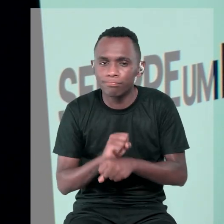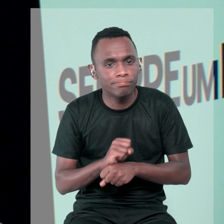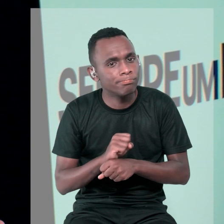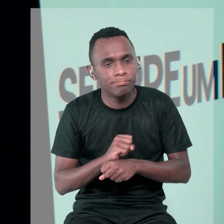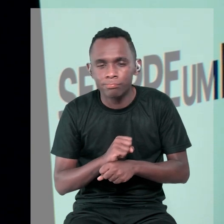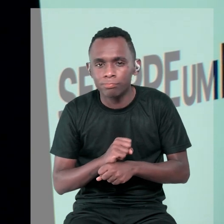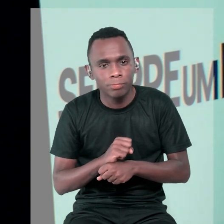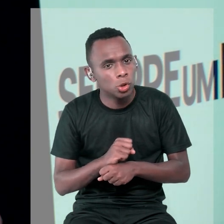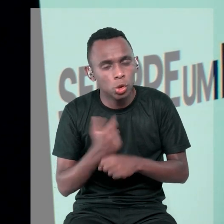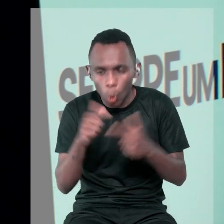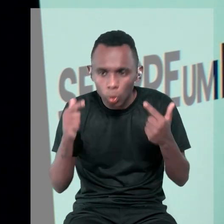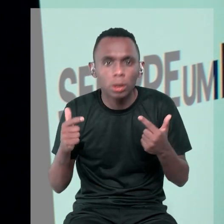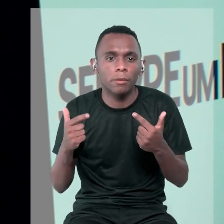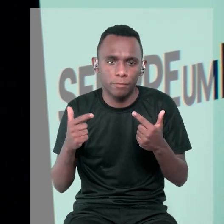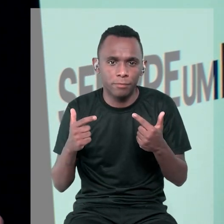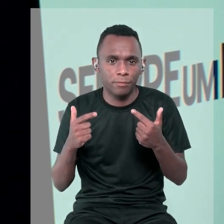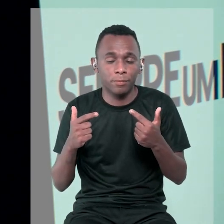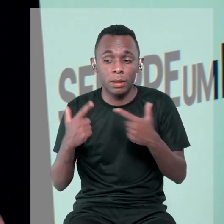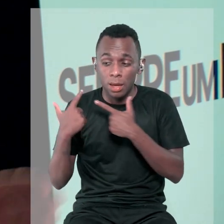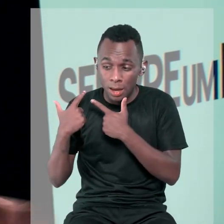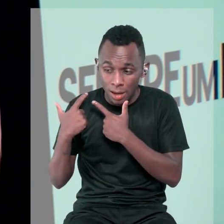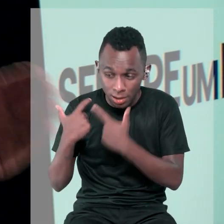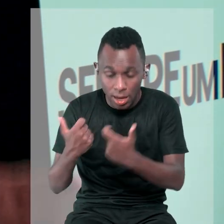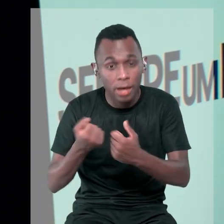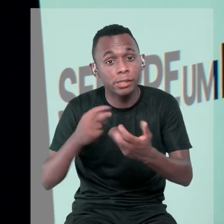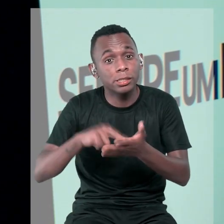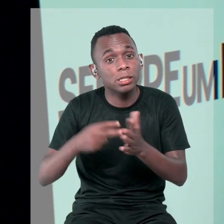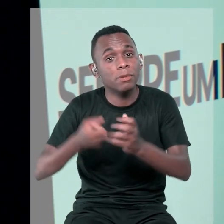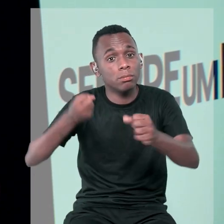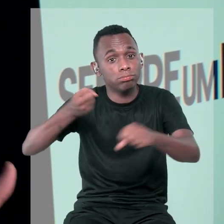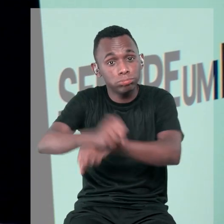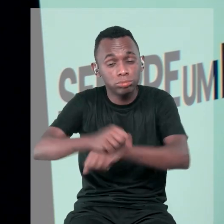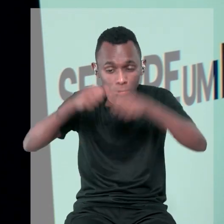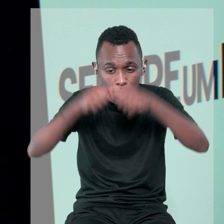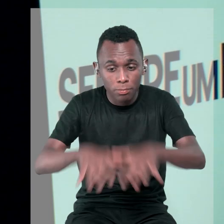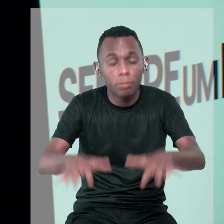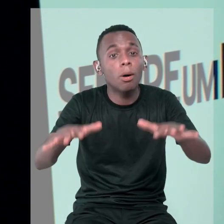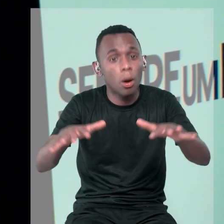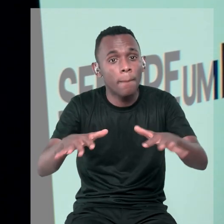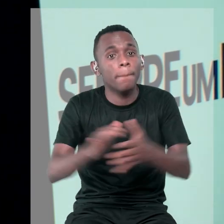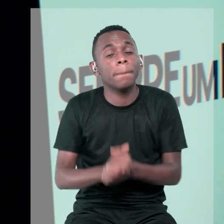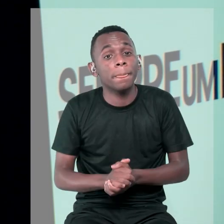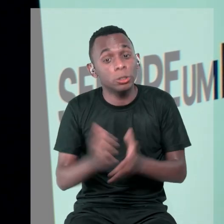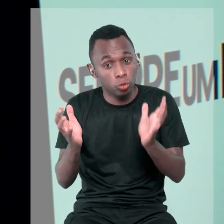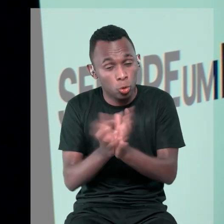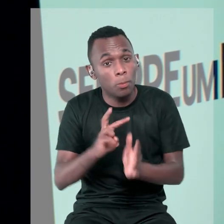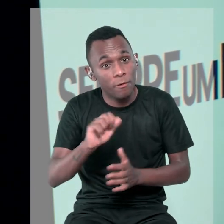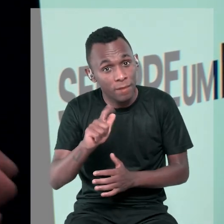guerras coloniais, guerras pós-coloniais, guerras de conquista e guerras com milícias. Essa milícia Wagner, um dos